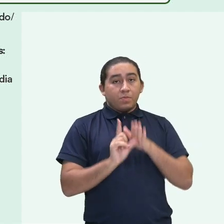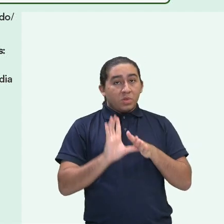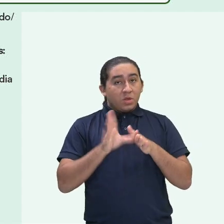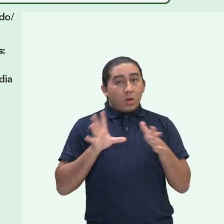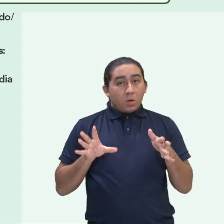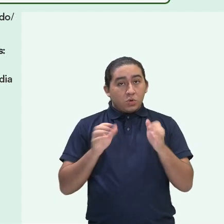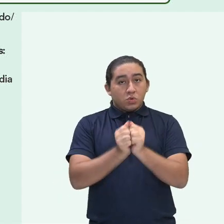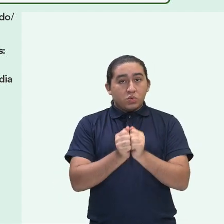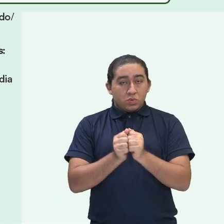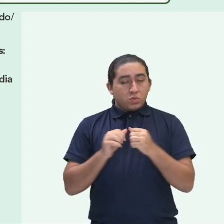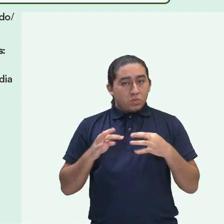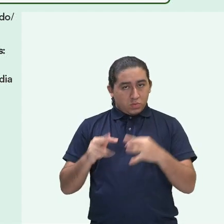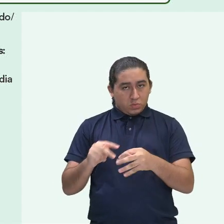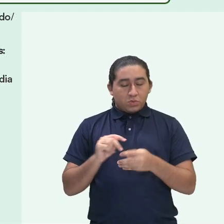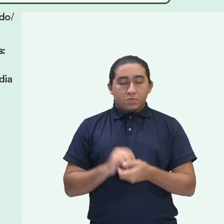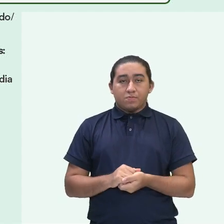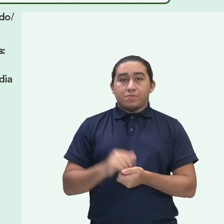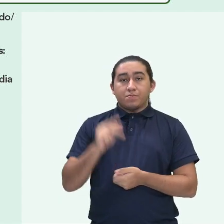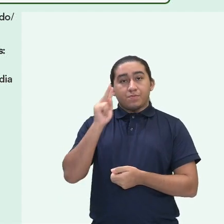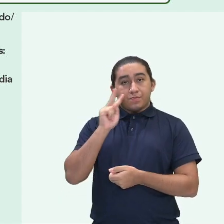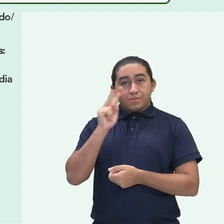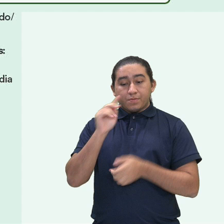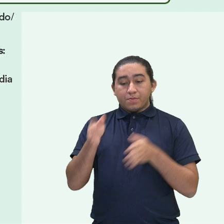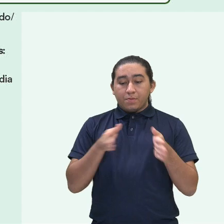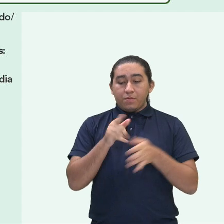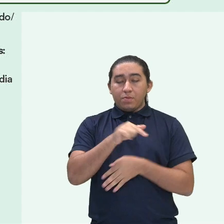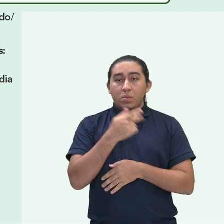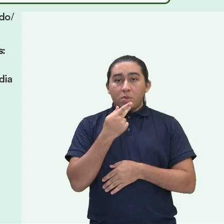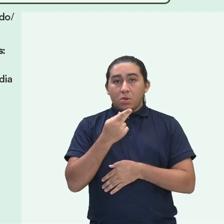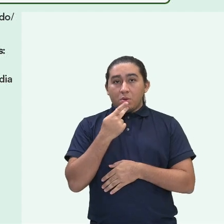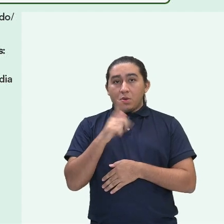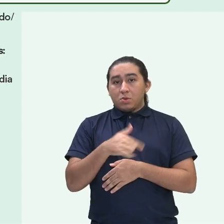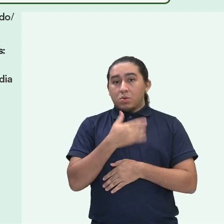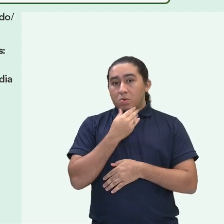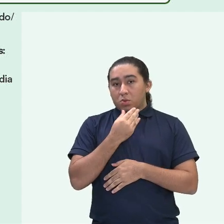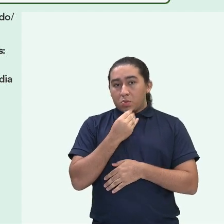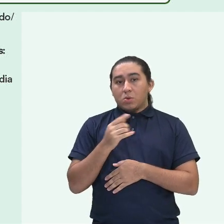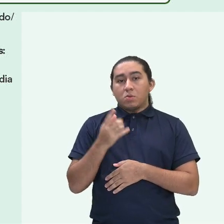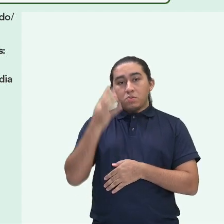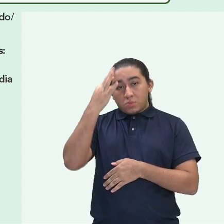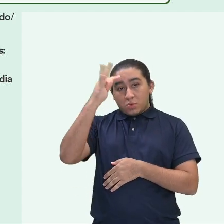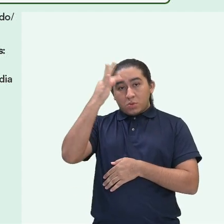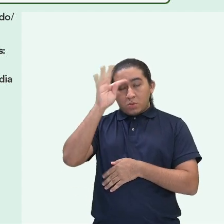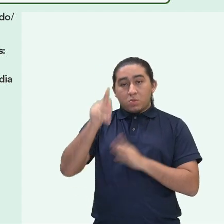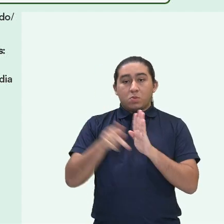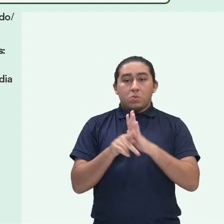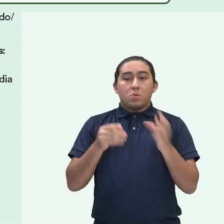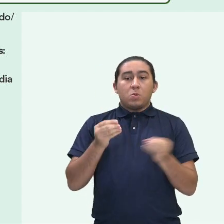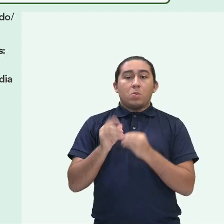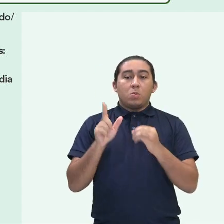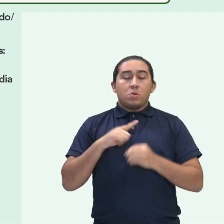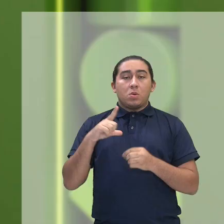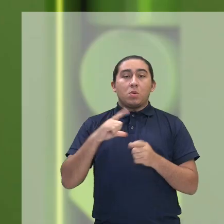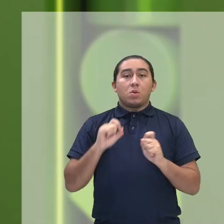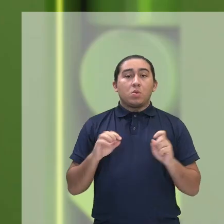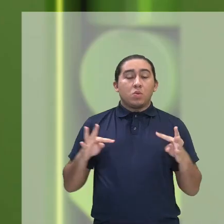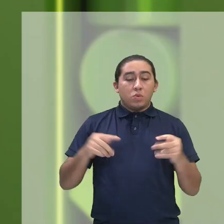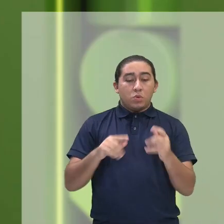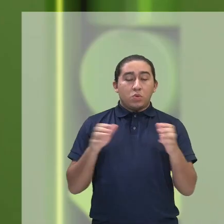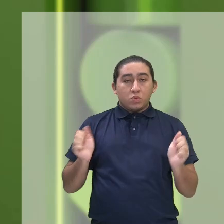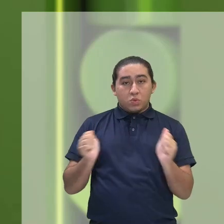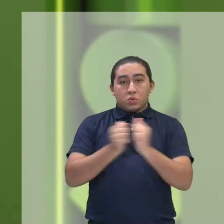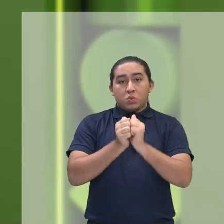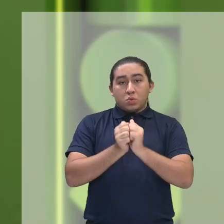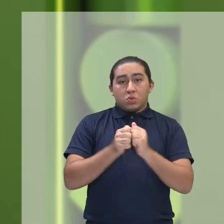né? Lembrando aí que na época que ele falou sobre isso, né, sobre o fato dos continentes estarem juntos,